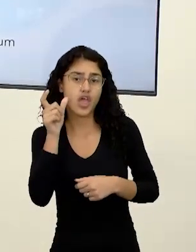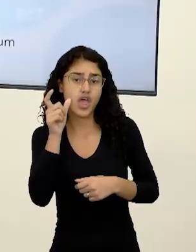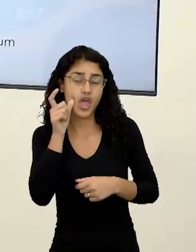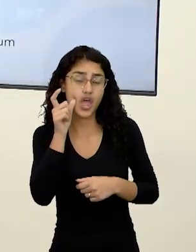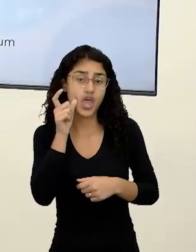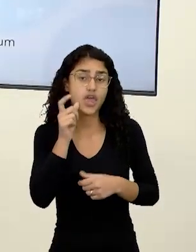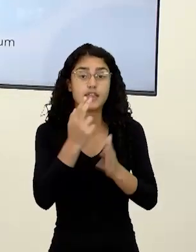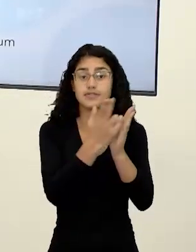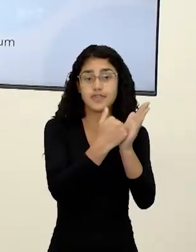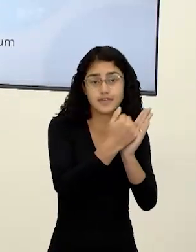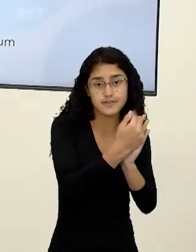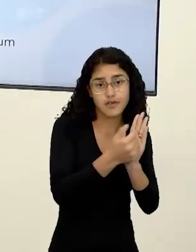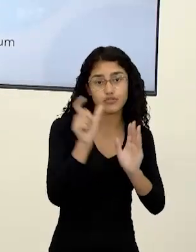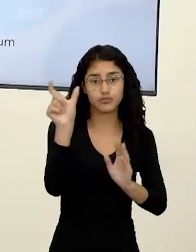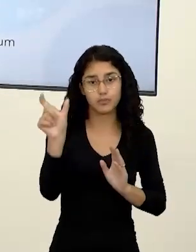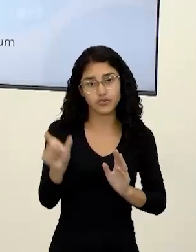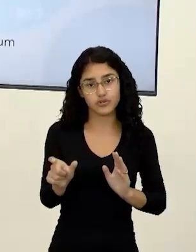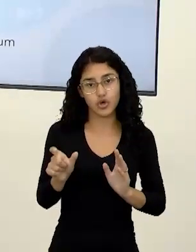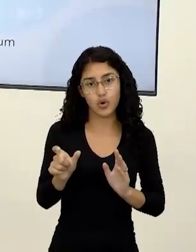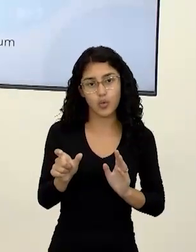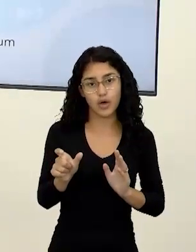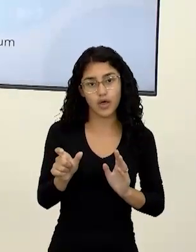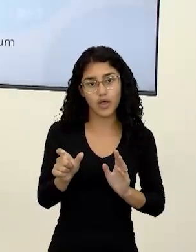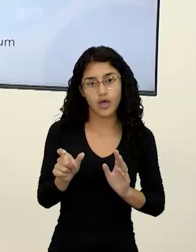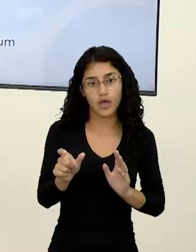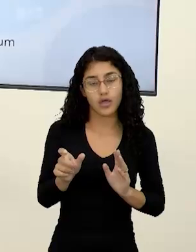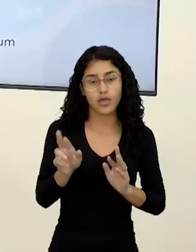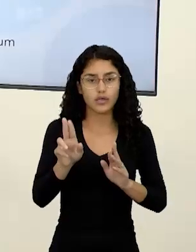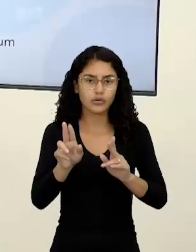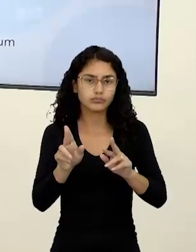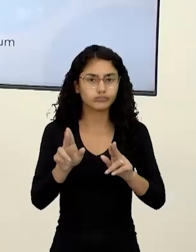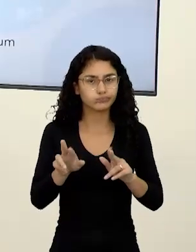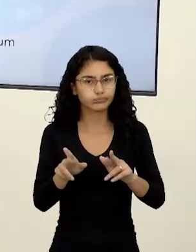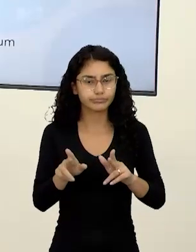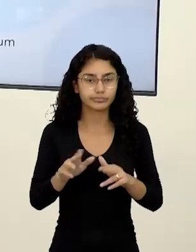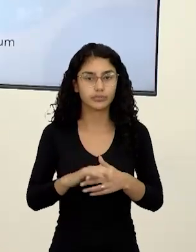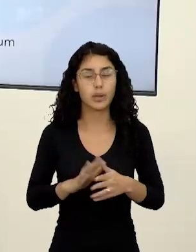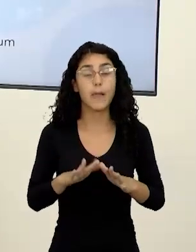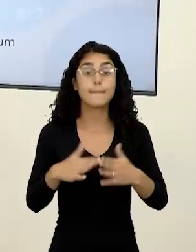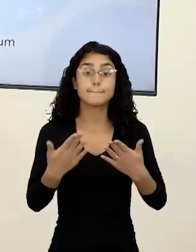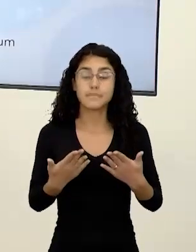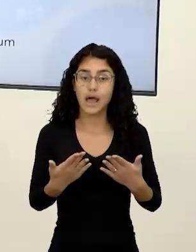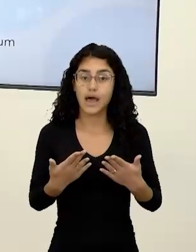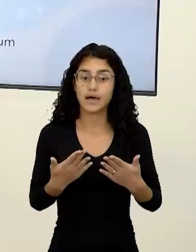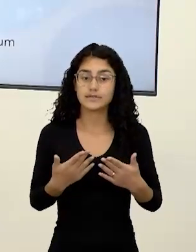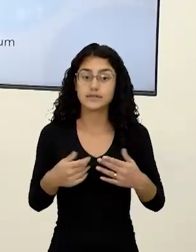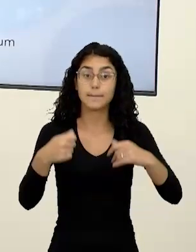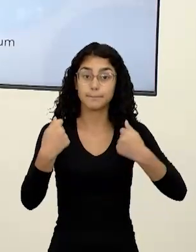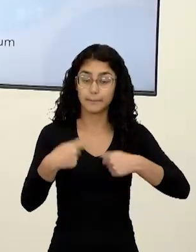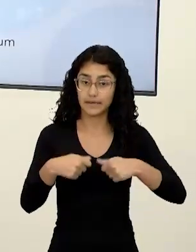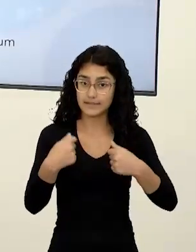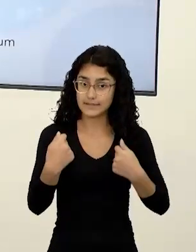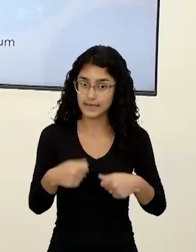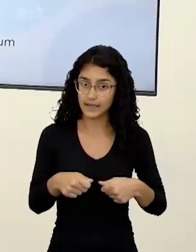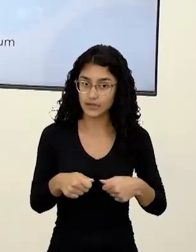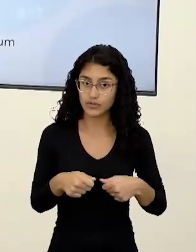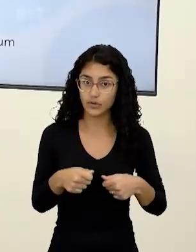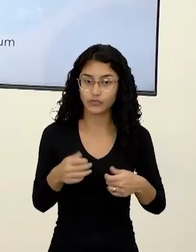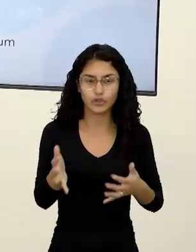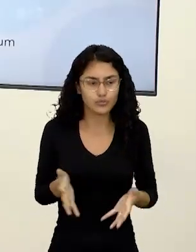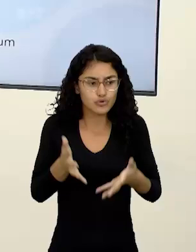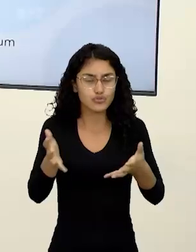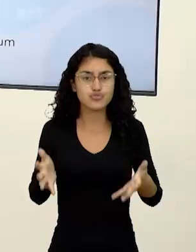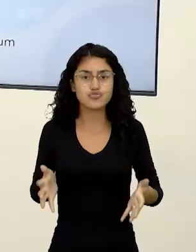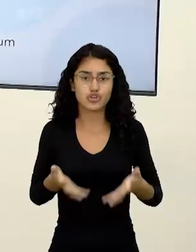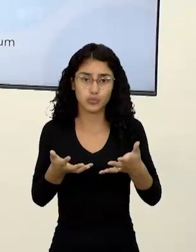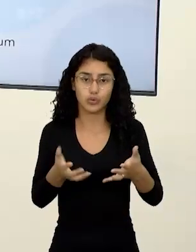pessoas e me inspirar em fazer algo parecido porque eu gostei daquilo, né? O problema é que eu preciso deixar claro que isso foi uma inspiração, mas